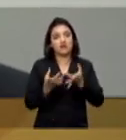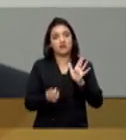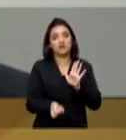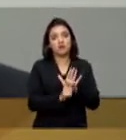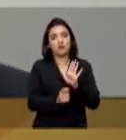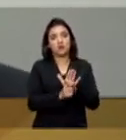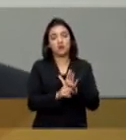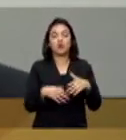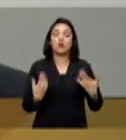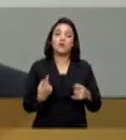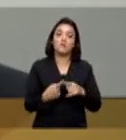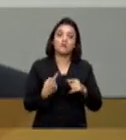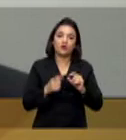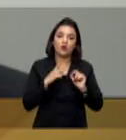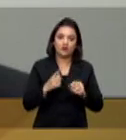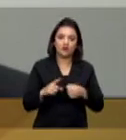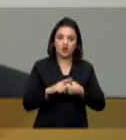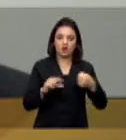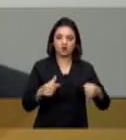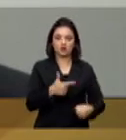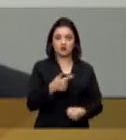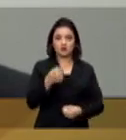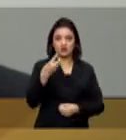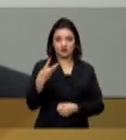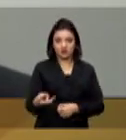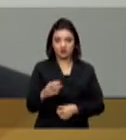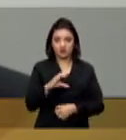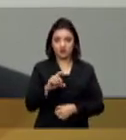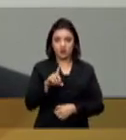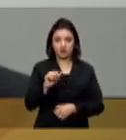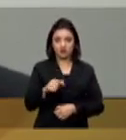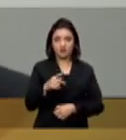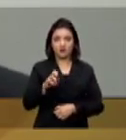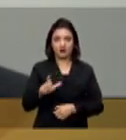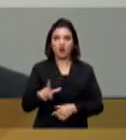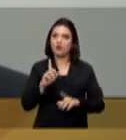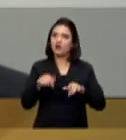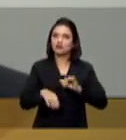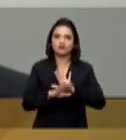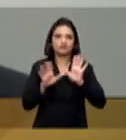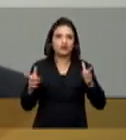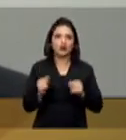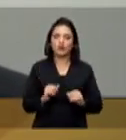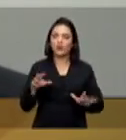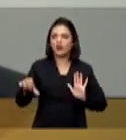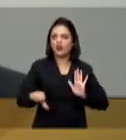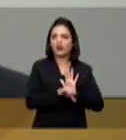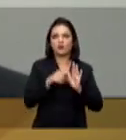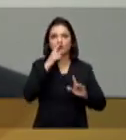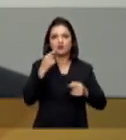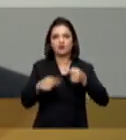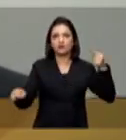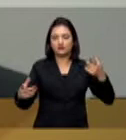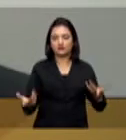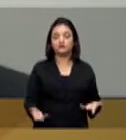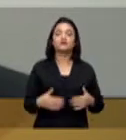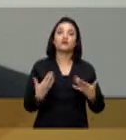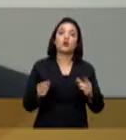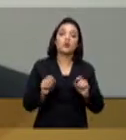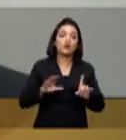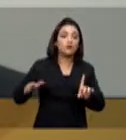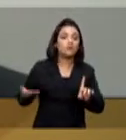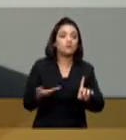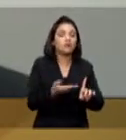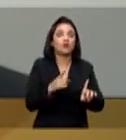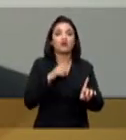preceito secundário do artigo 273 do Código Penal é claramente desproporcional com o crime narrado. Na hipótese, a conduta atribuída ao réu foi